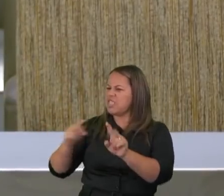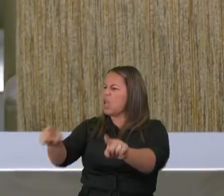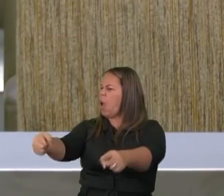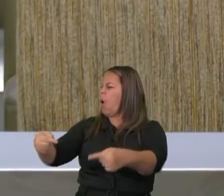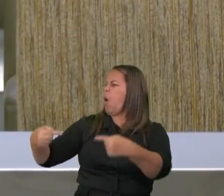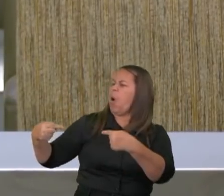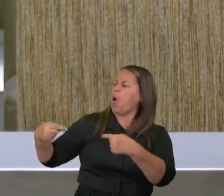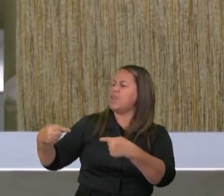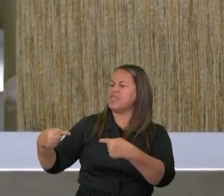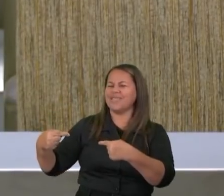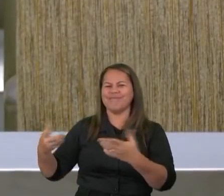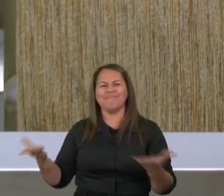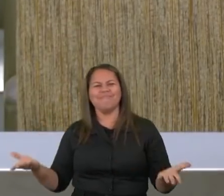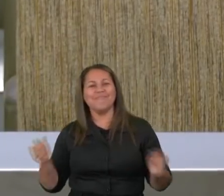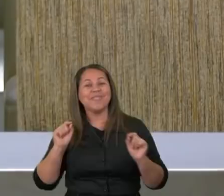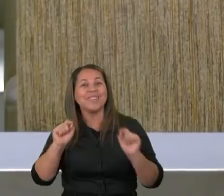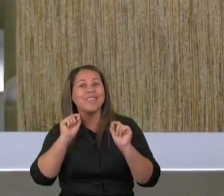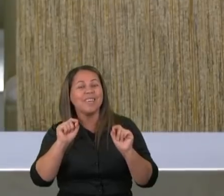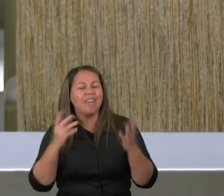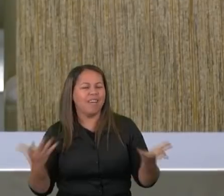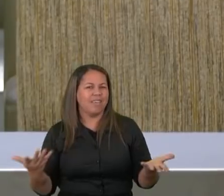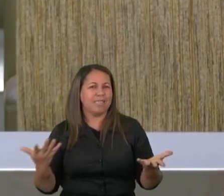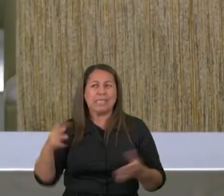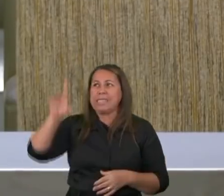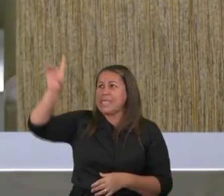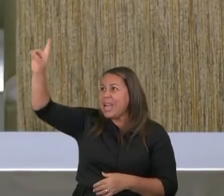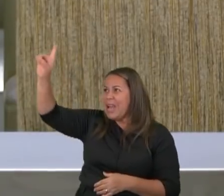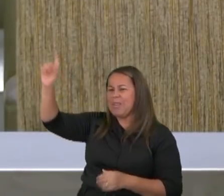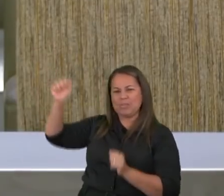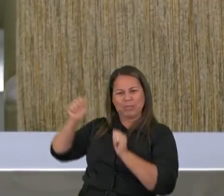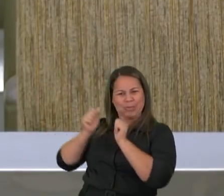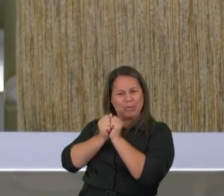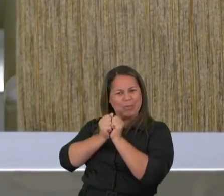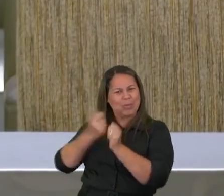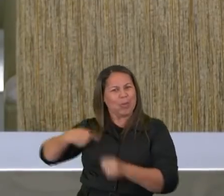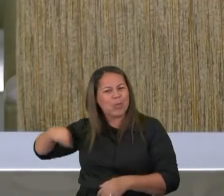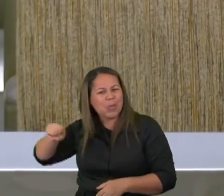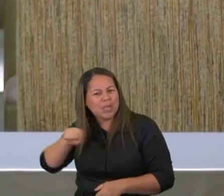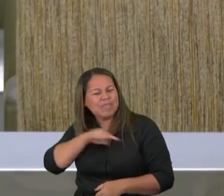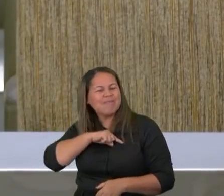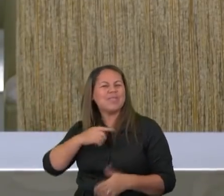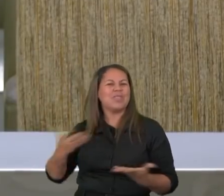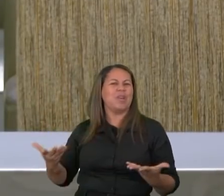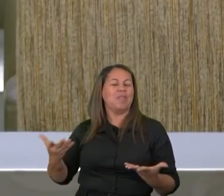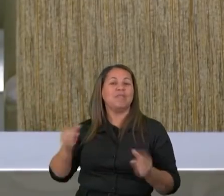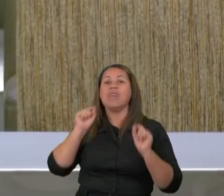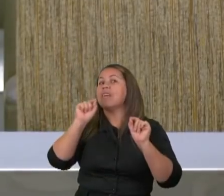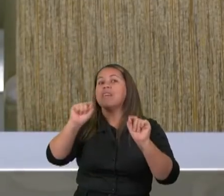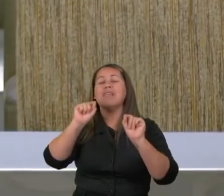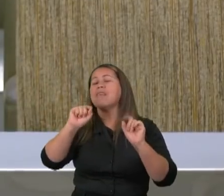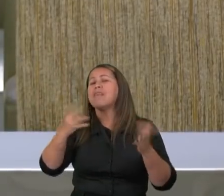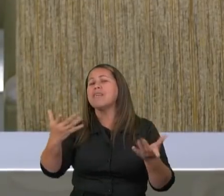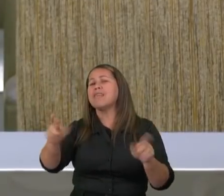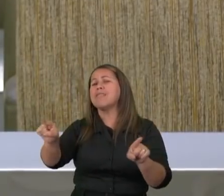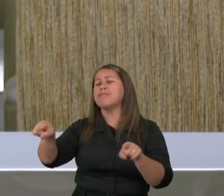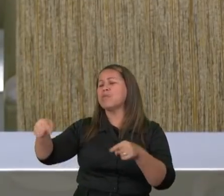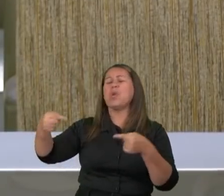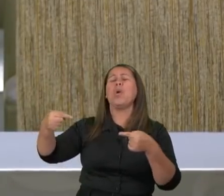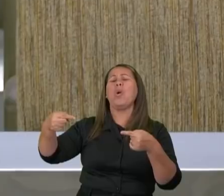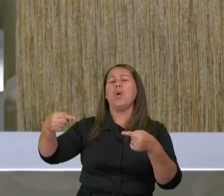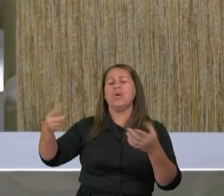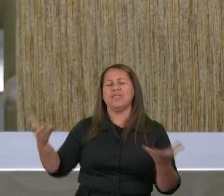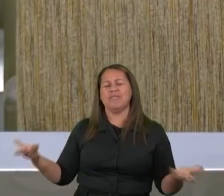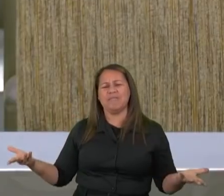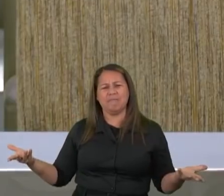nós? Aleluia, se Deus está conosco, quem